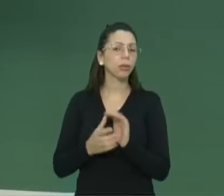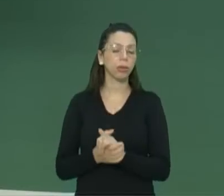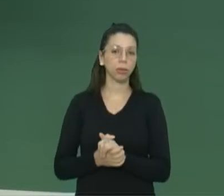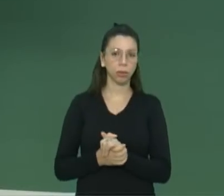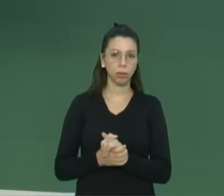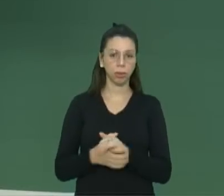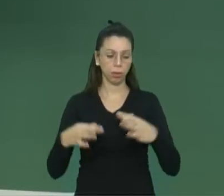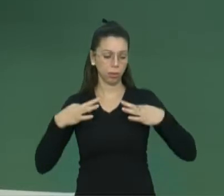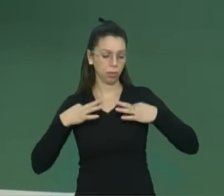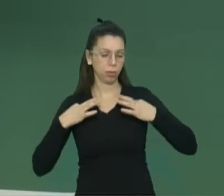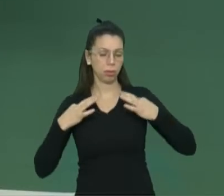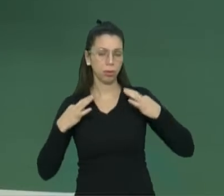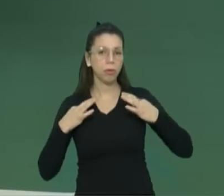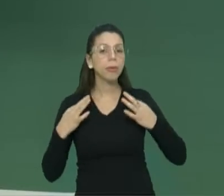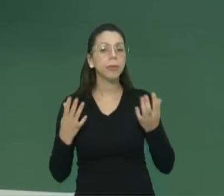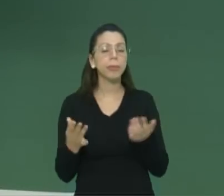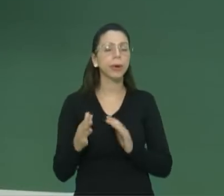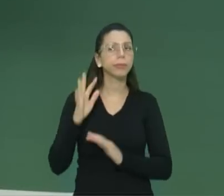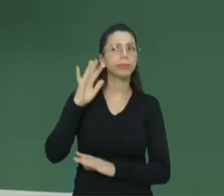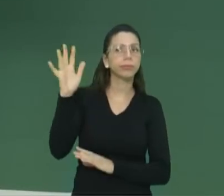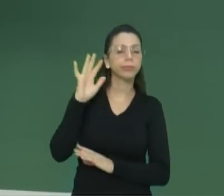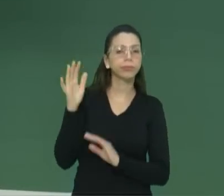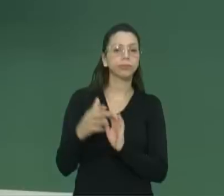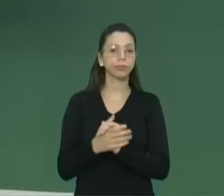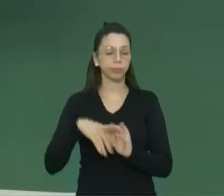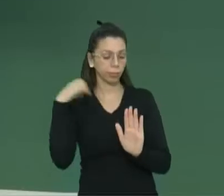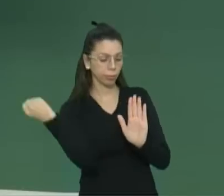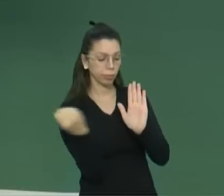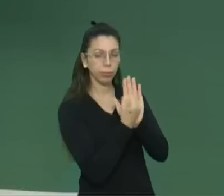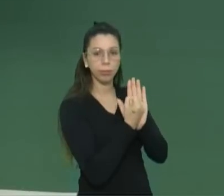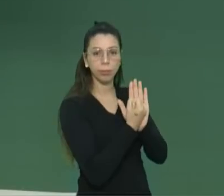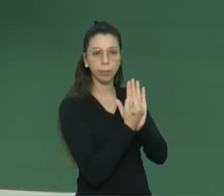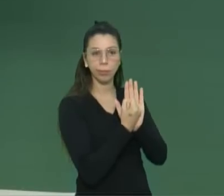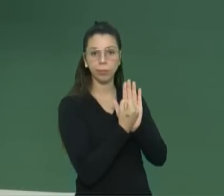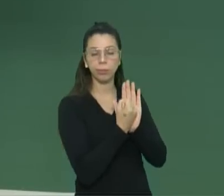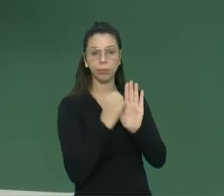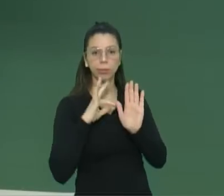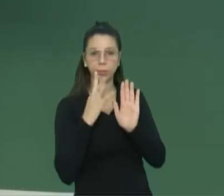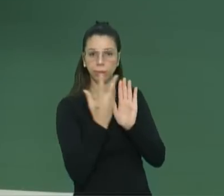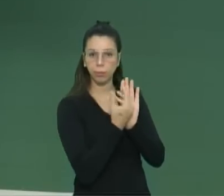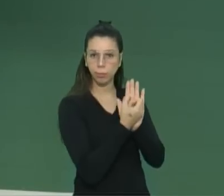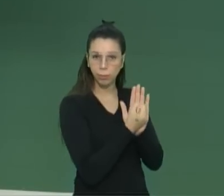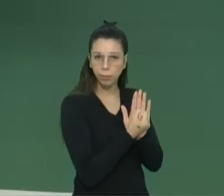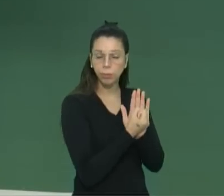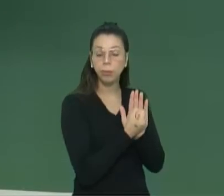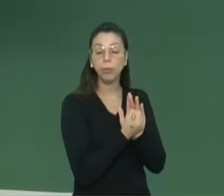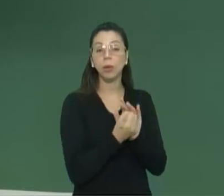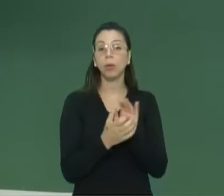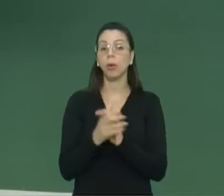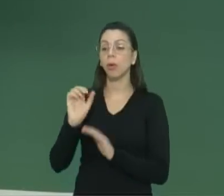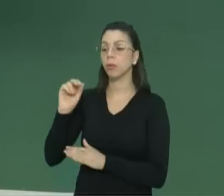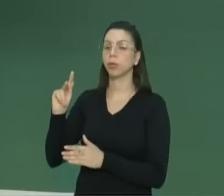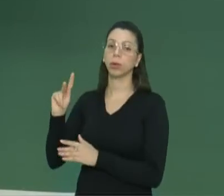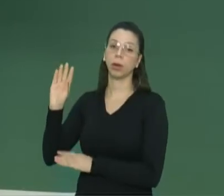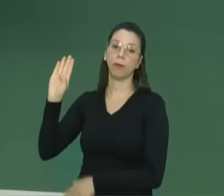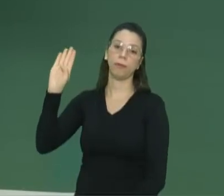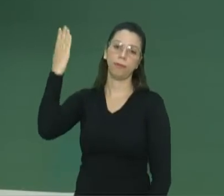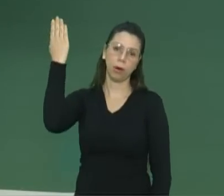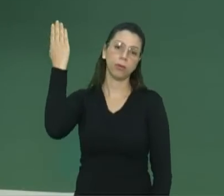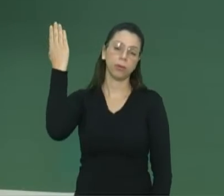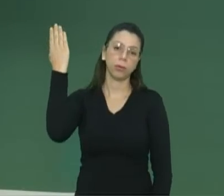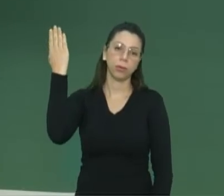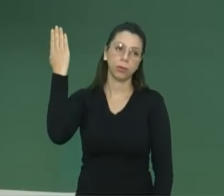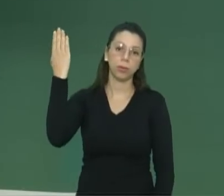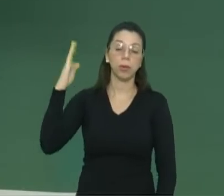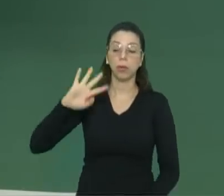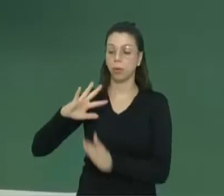suas roupas? Não tem aquela roupa que é chamada de marca e aquela que é uma falsificação ou é